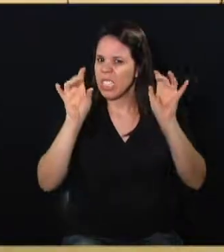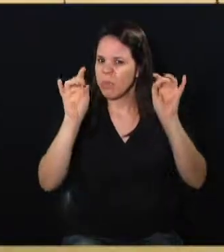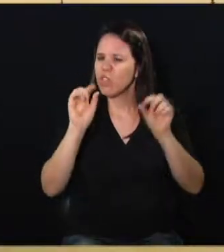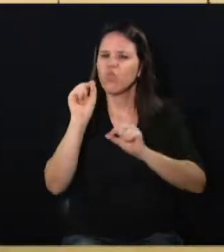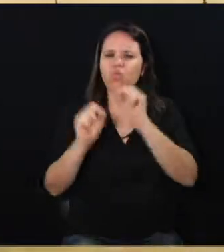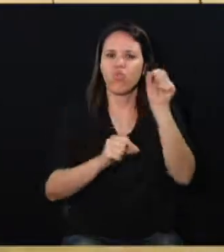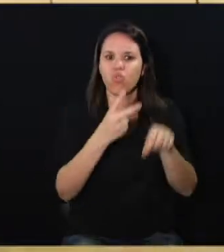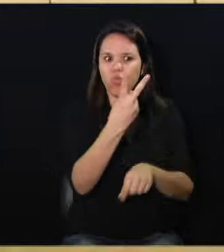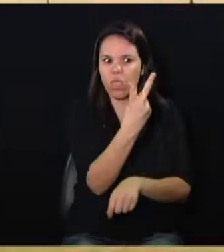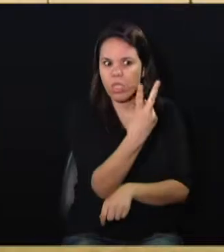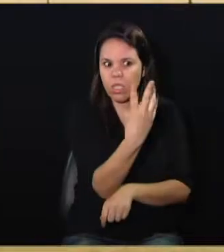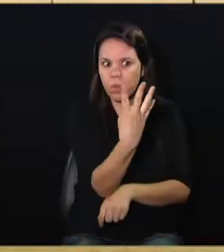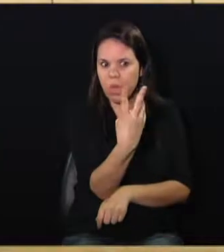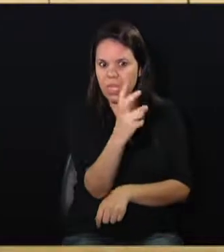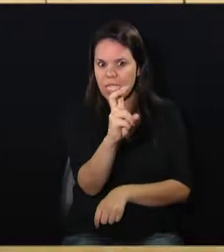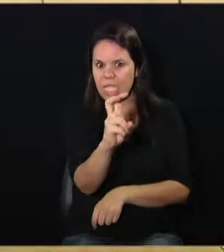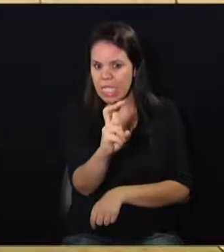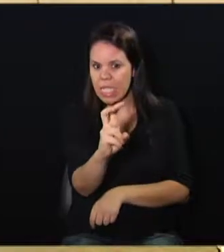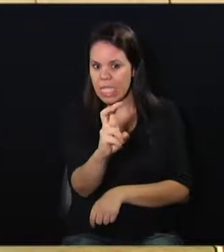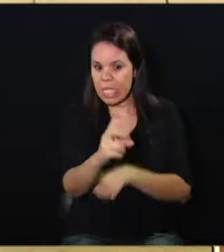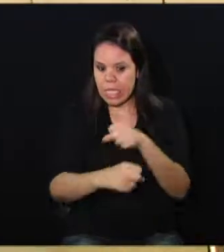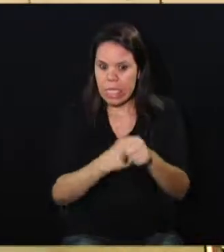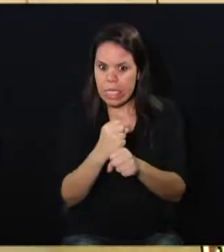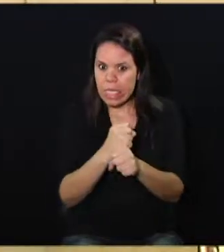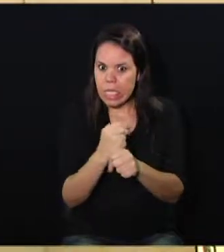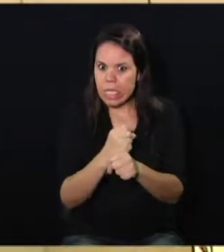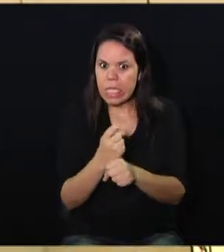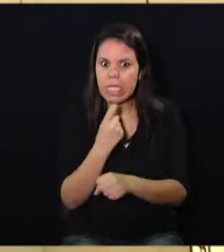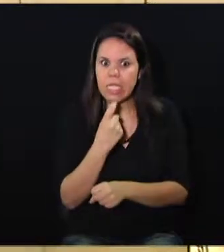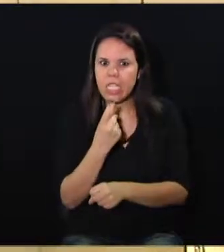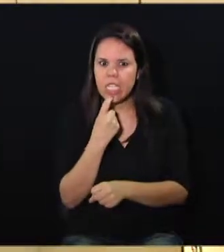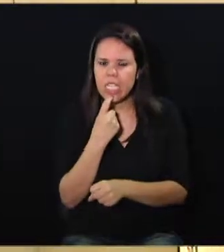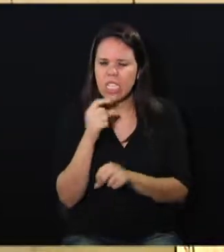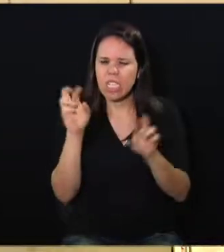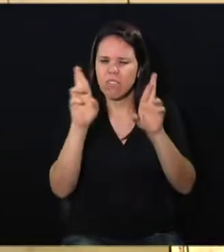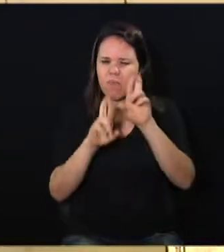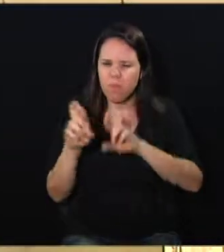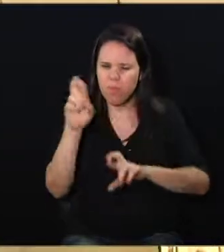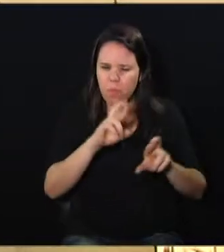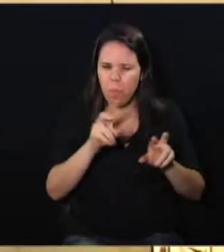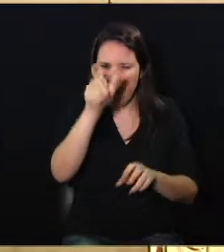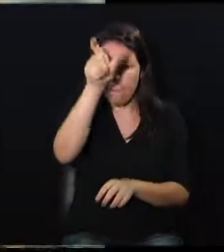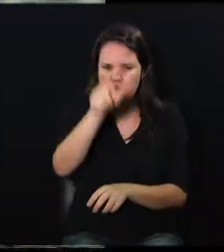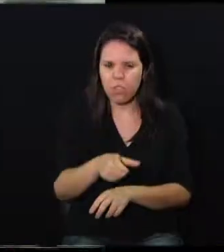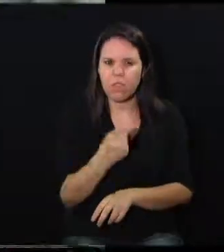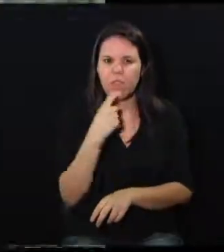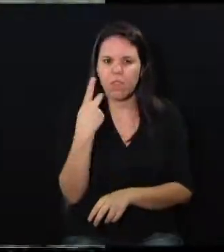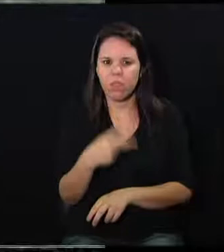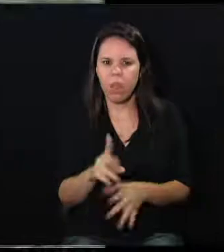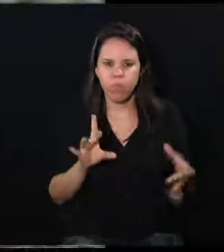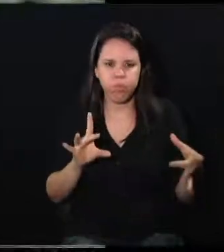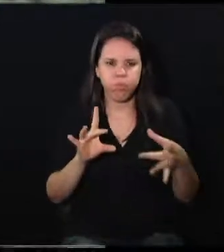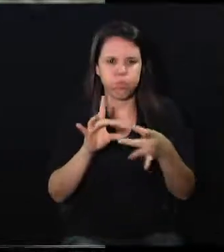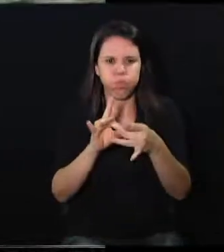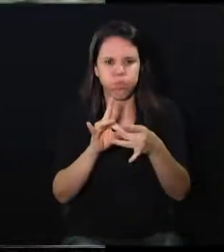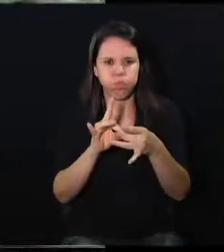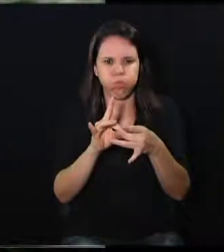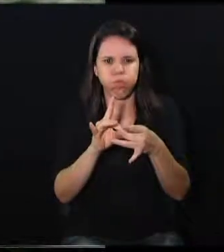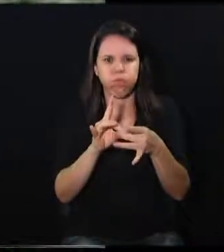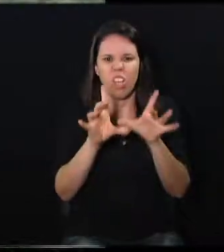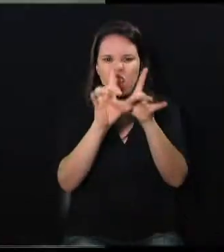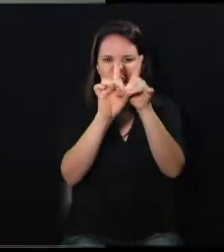os 245 anos de Campinas, confira os milhares de paulistas que se uniram por um ideal democrático,